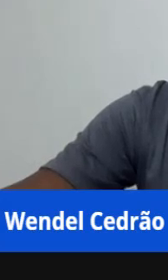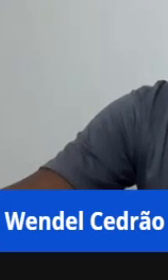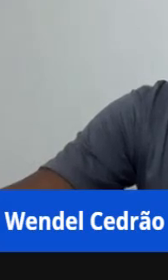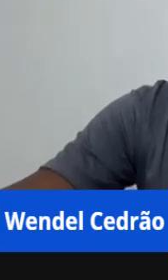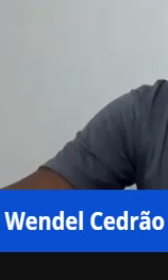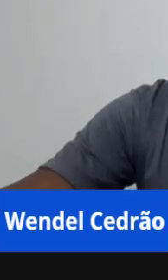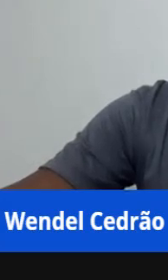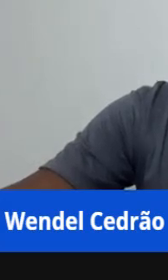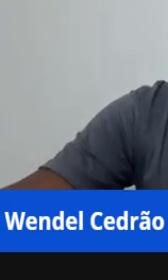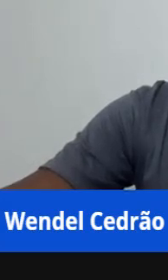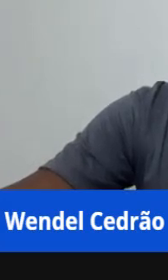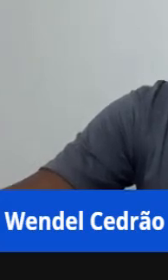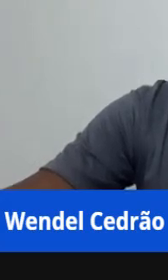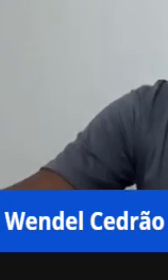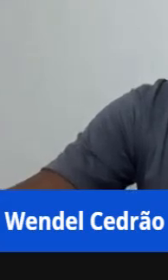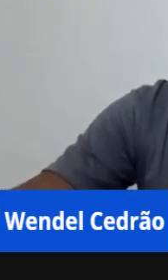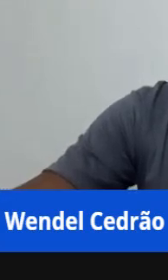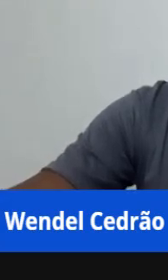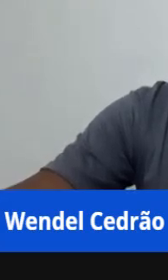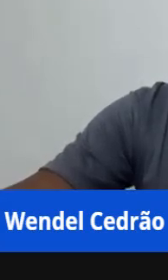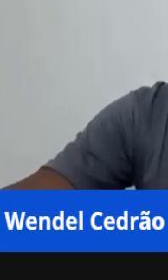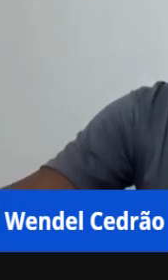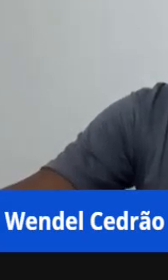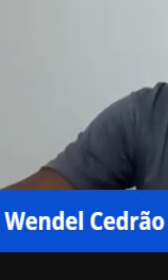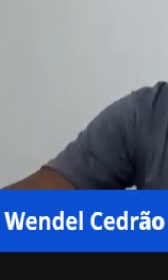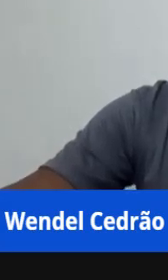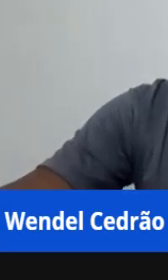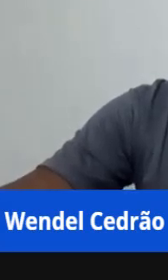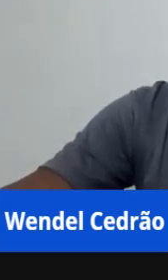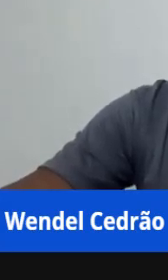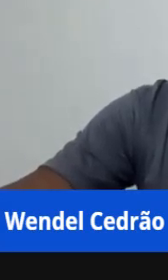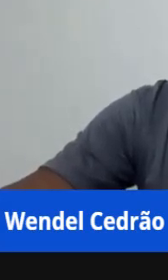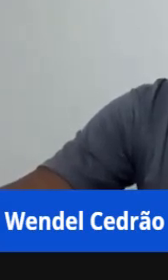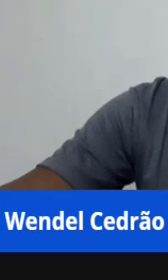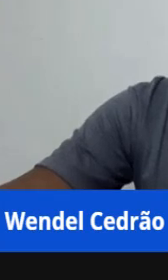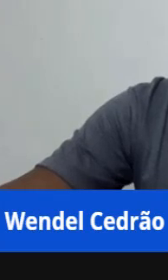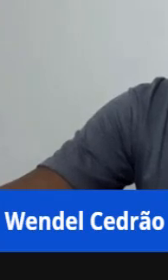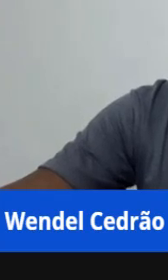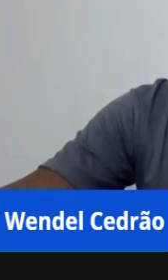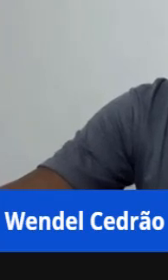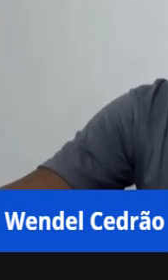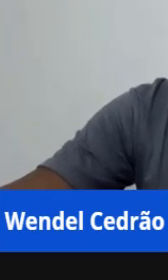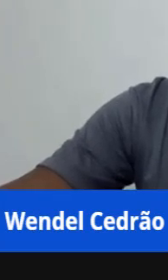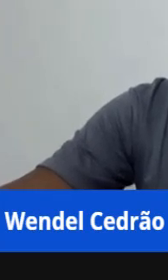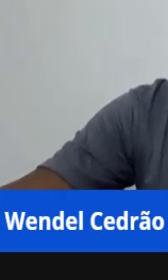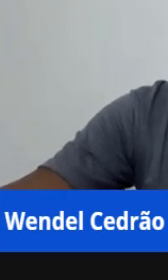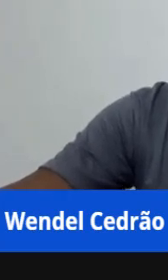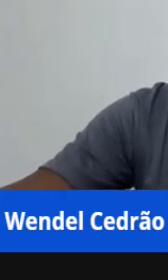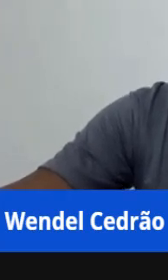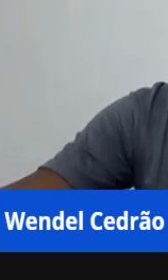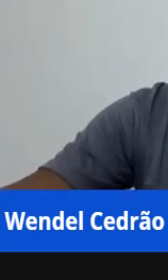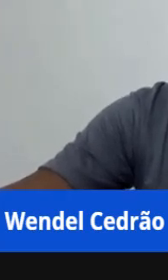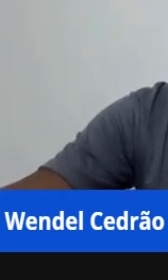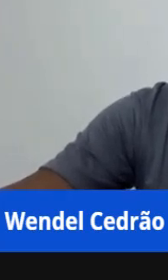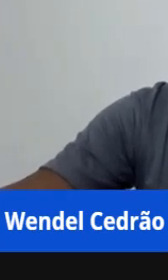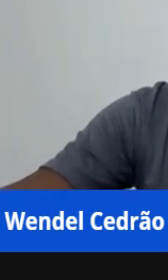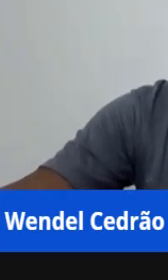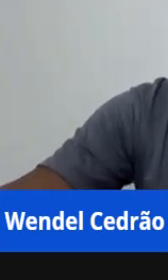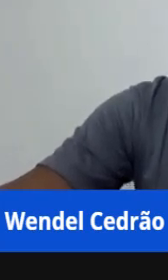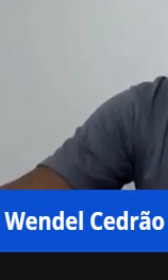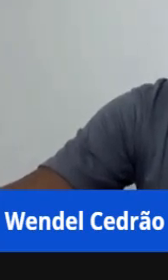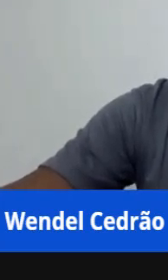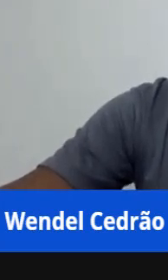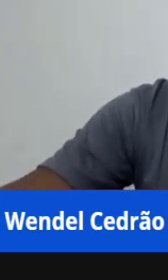nome é Wendel Cedrão, sou professor da REME há 10 anos. Atualmente faço parte da equipe de Educação do